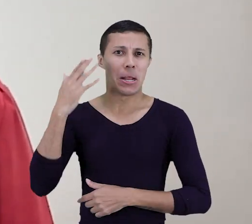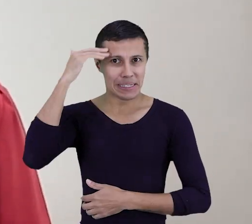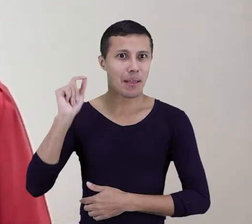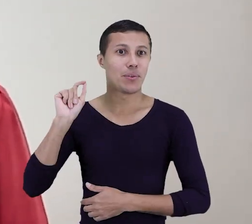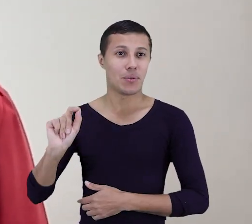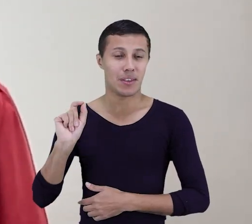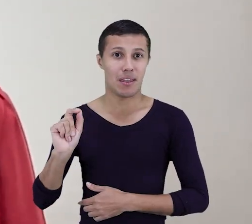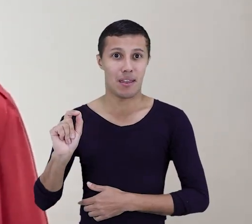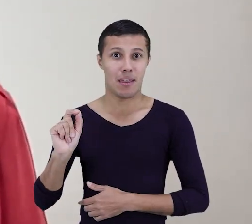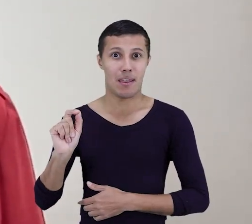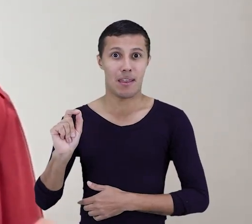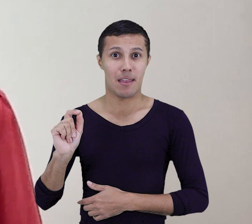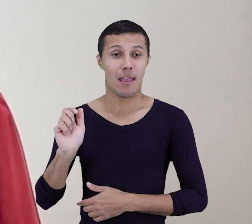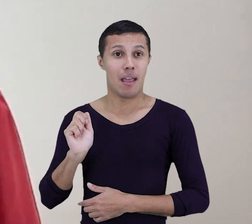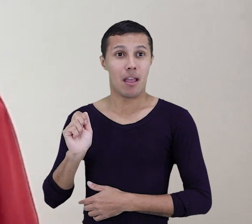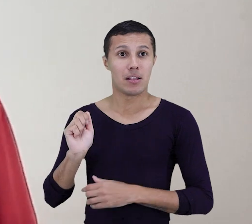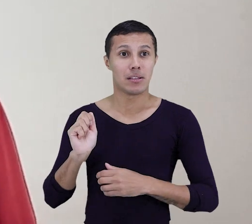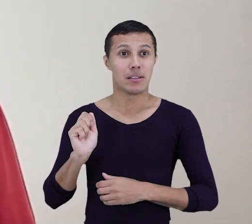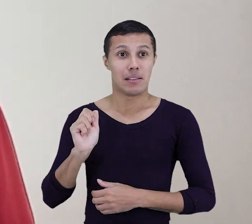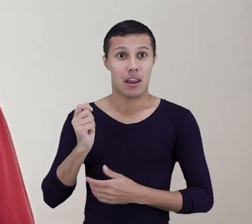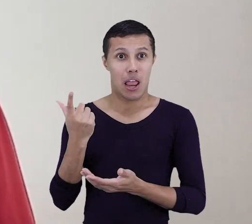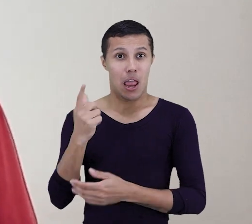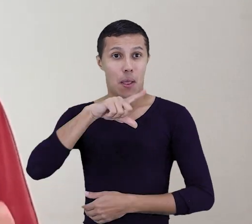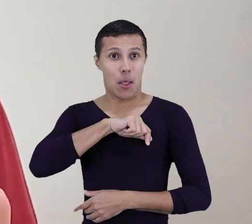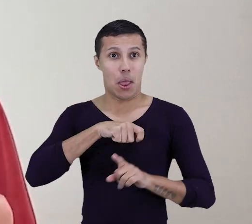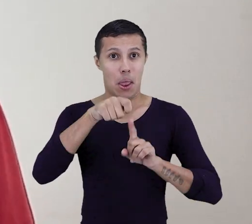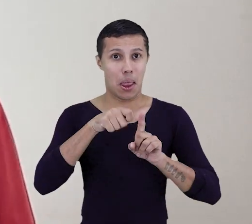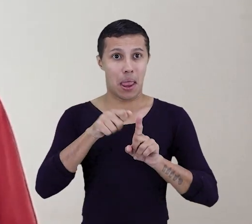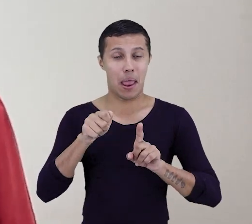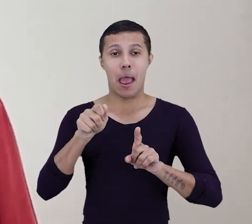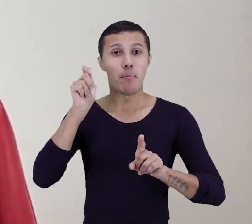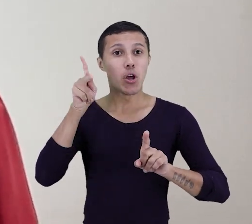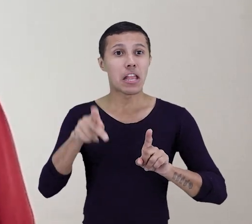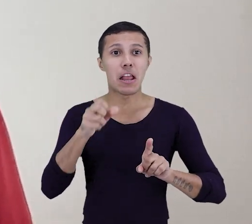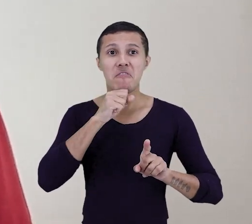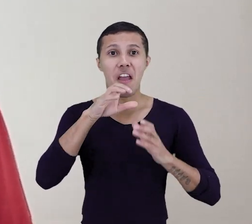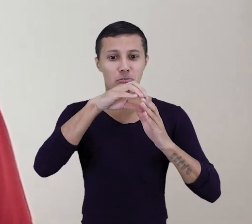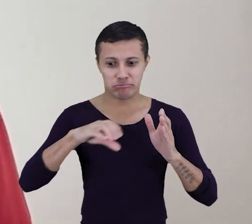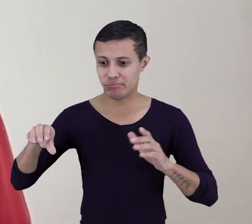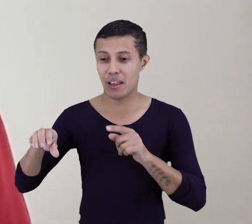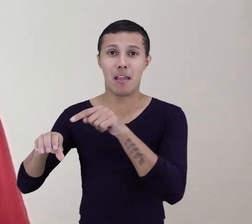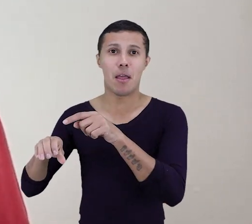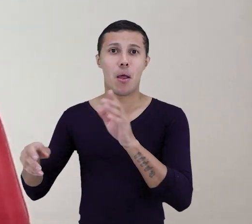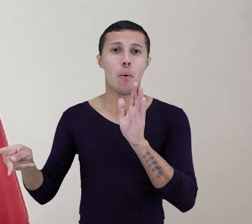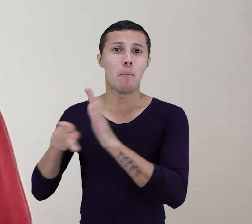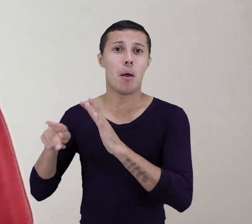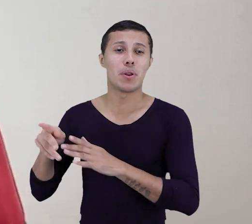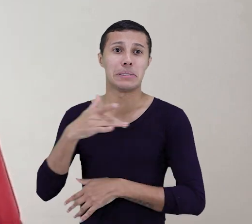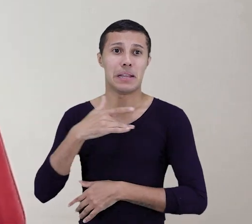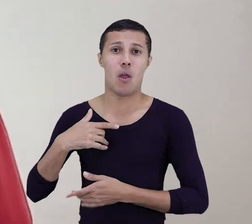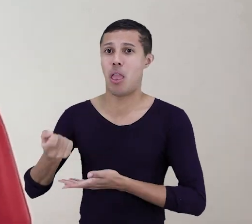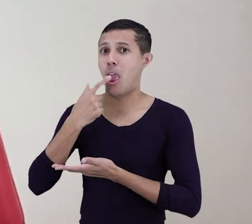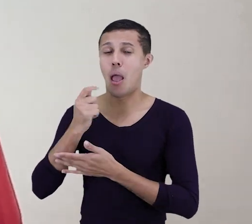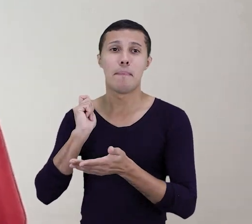uma grande parte da aposentadoria dos nossos idosos, uma grande parte é utilizada para a parte da saúde, pagando